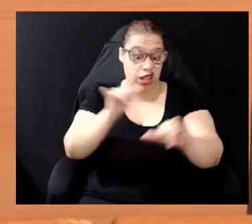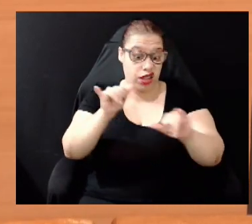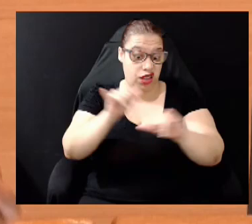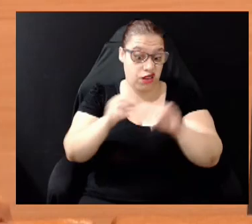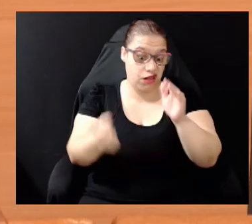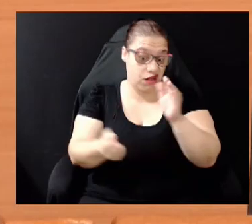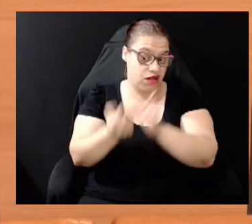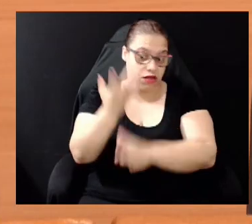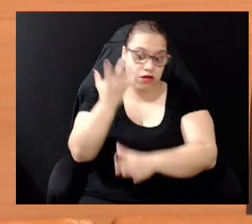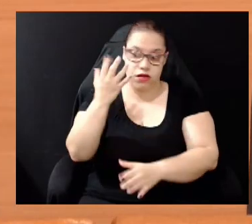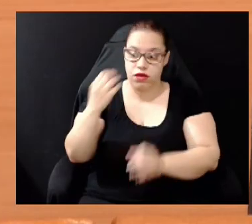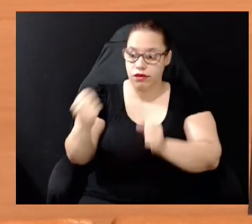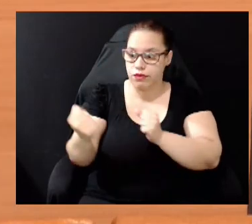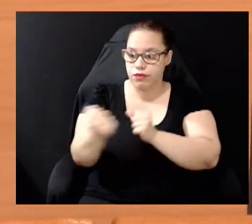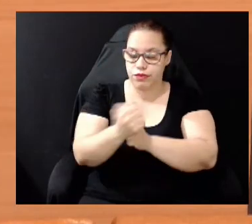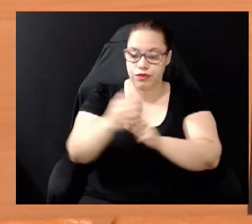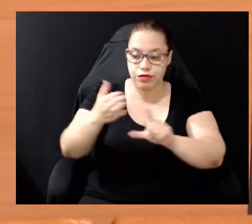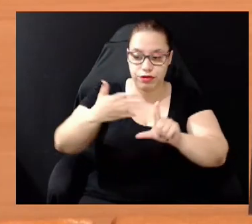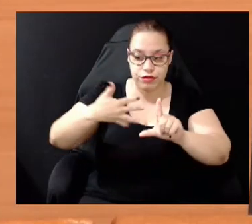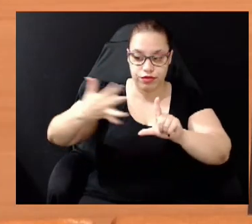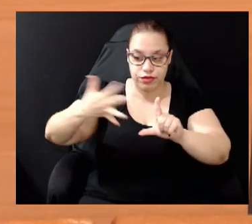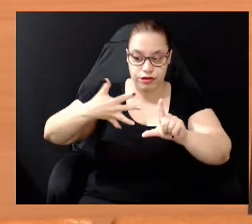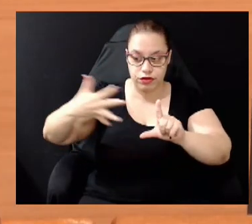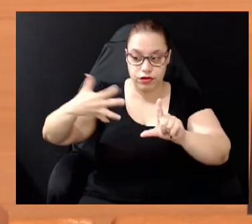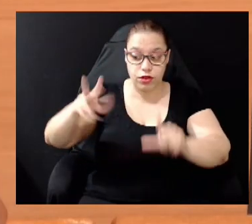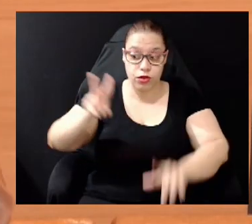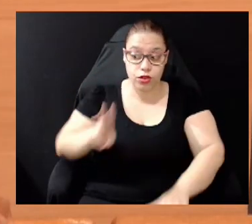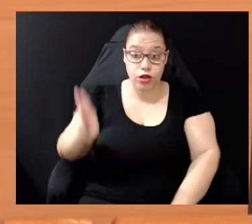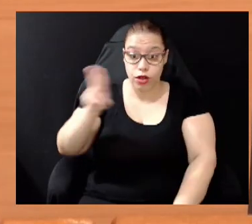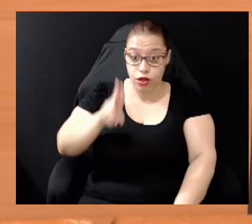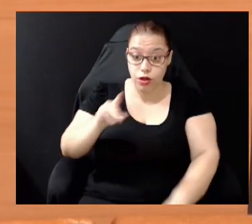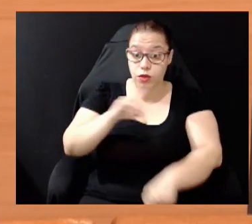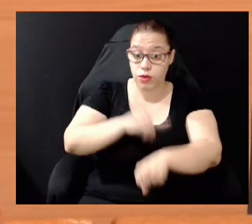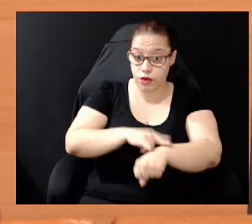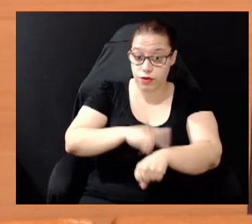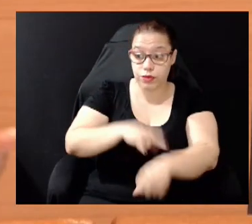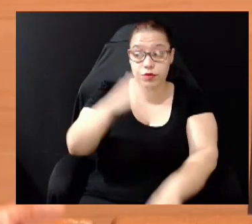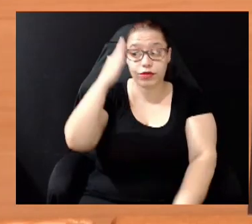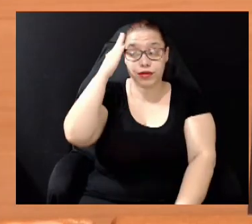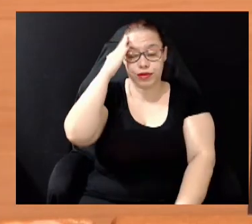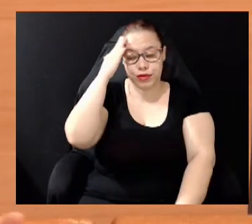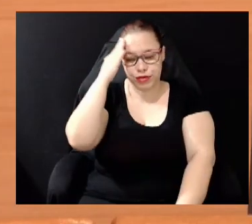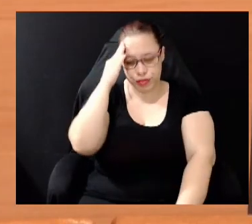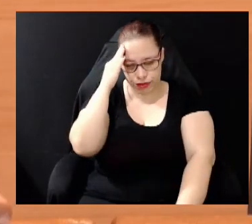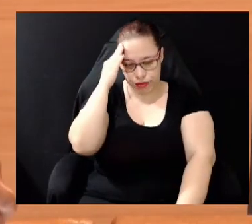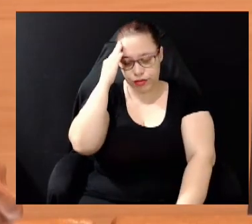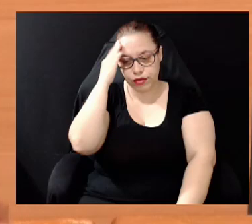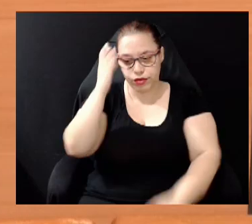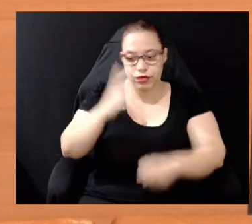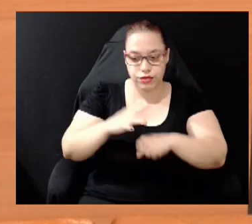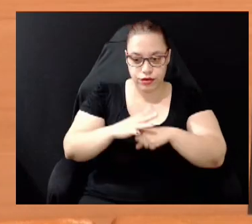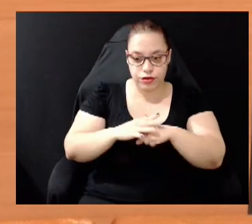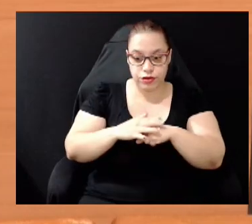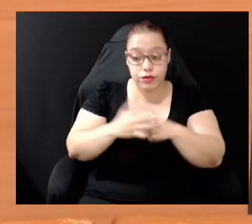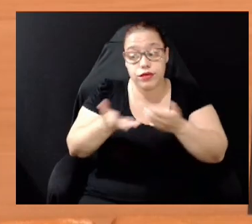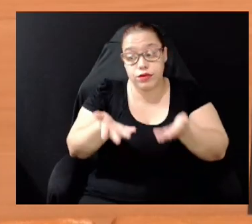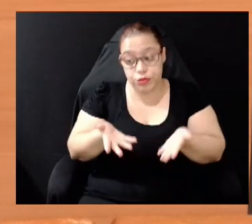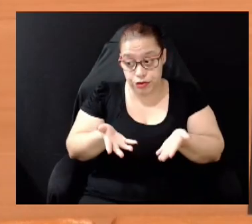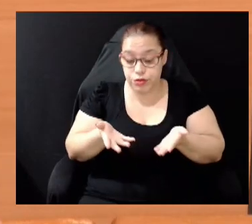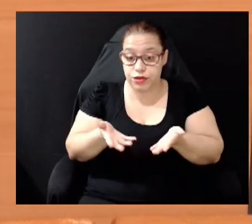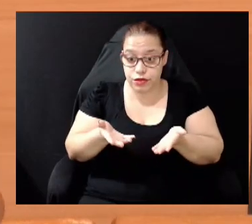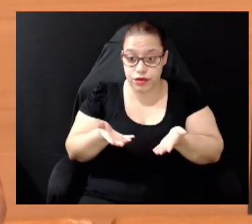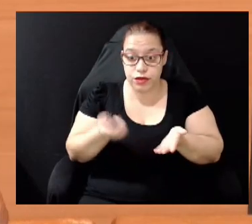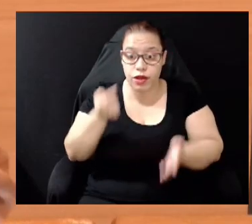vezes que a comunidade LGBT utilize o banheiro, né? A gente sabe de outras patologias que são desenvolvidas por conta disso. A gente vê